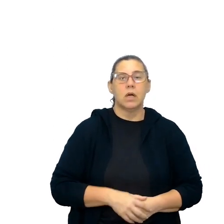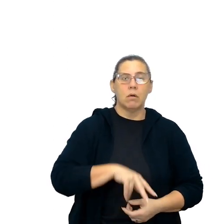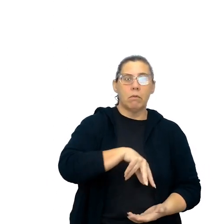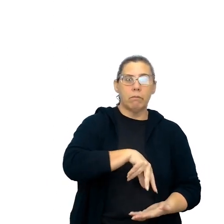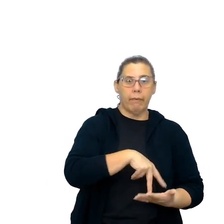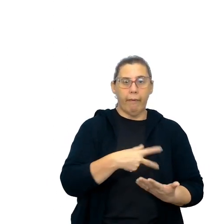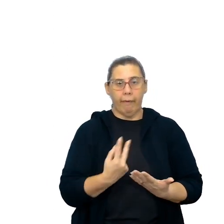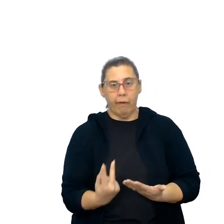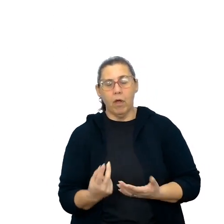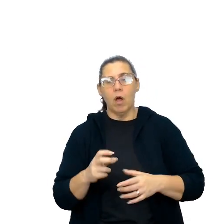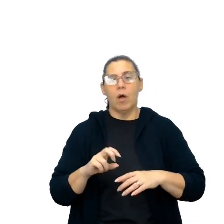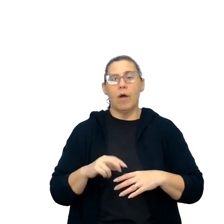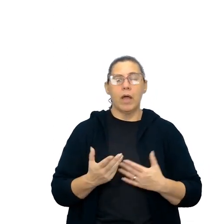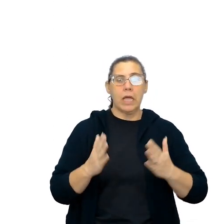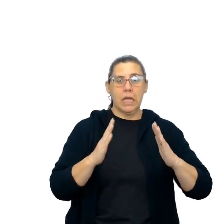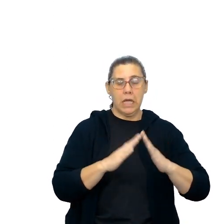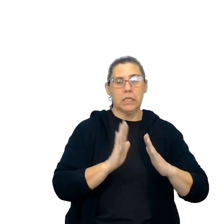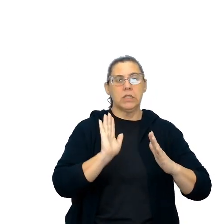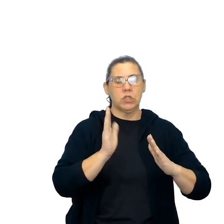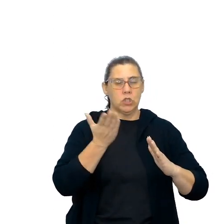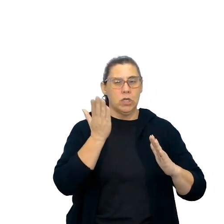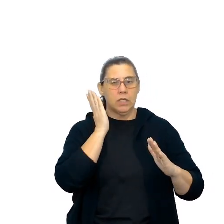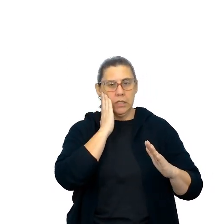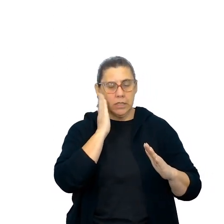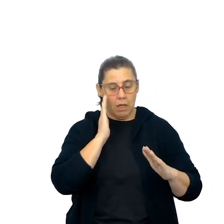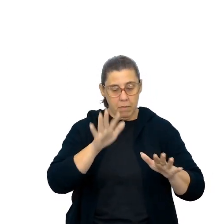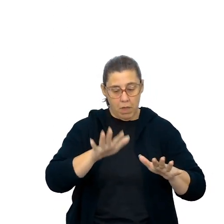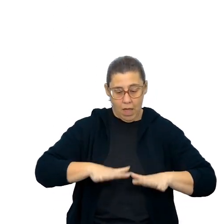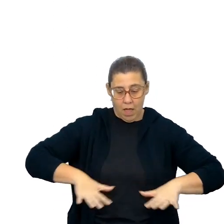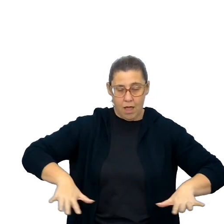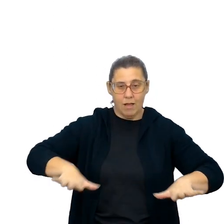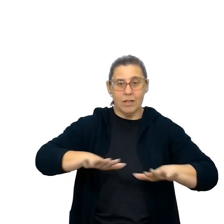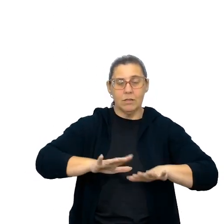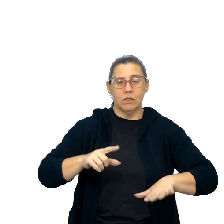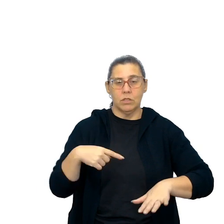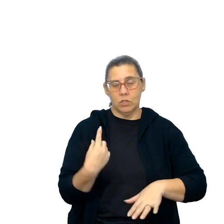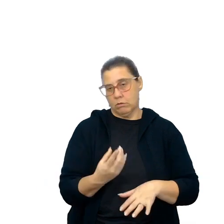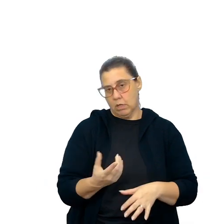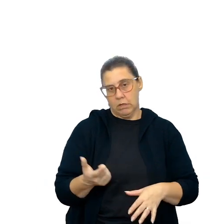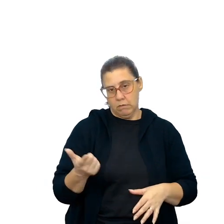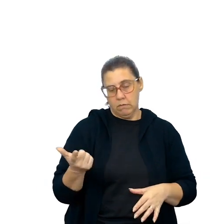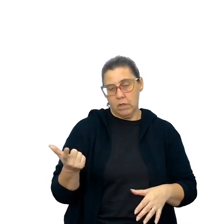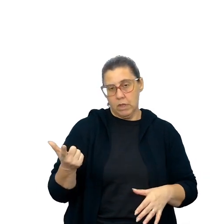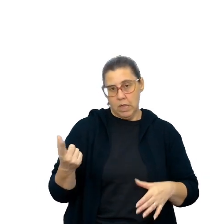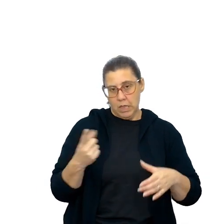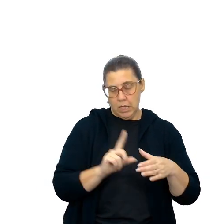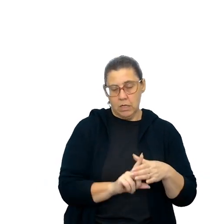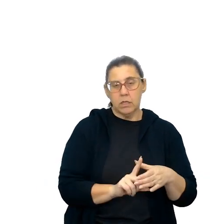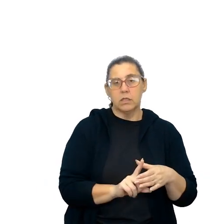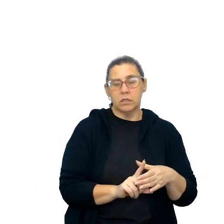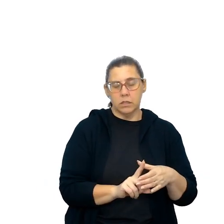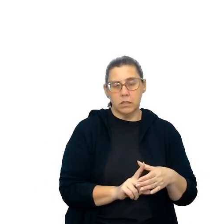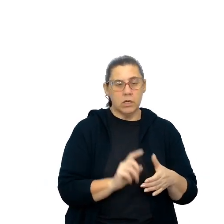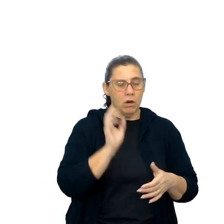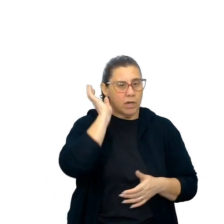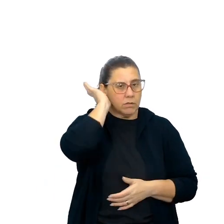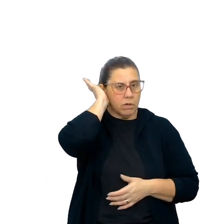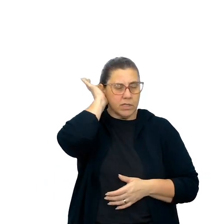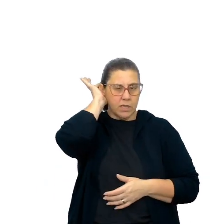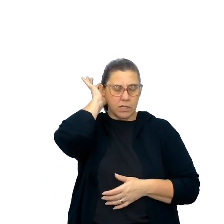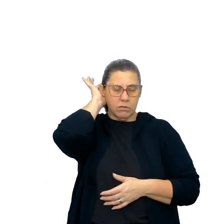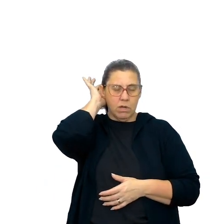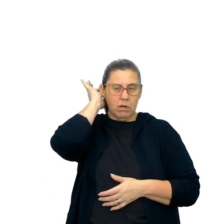fazer dentro de casa, a gente já tem noção do espaço que a gente está ocupando, o estudante está